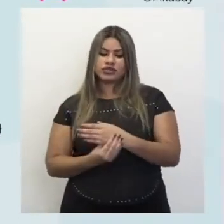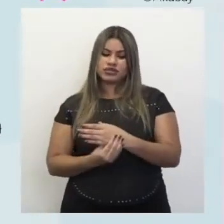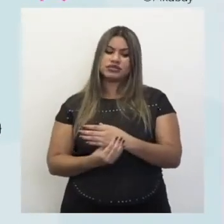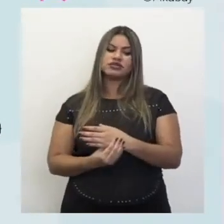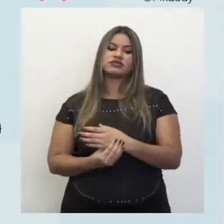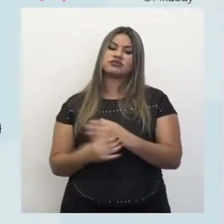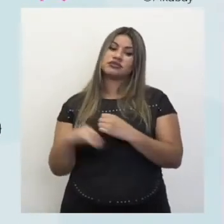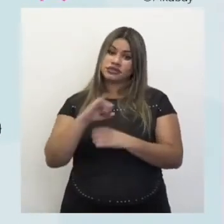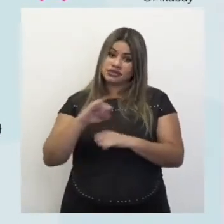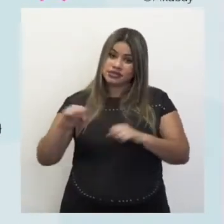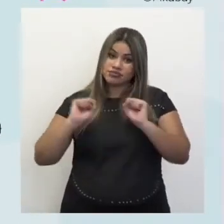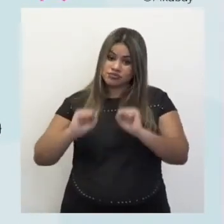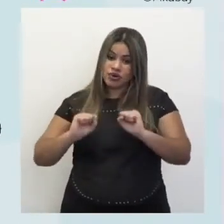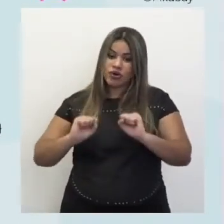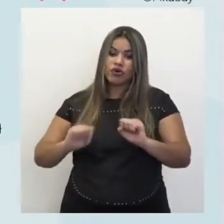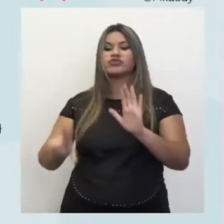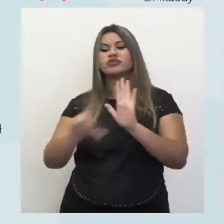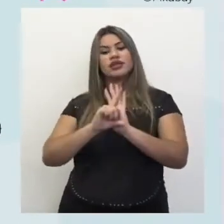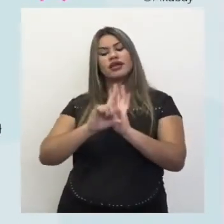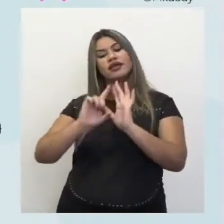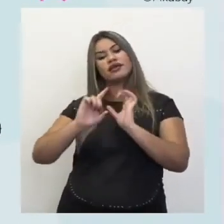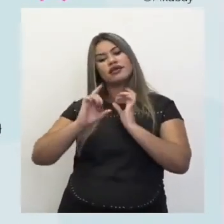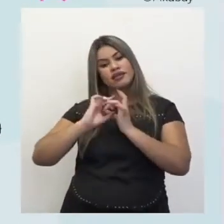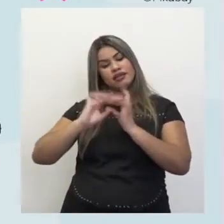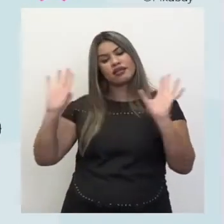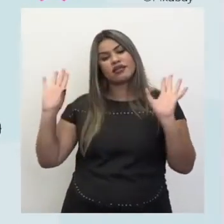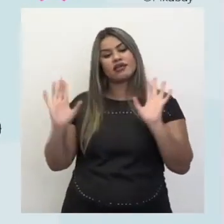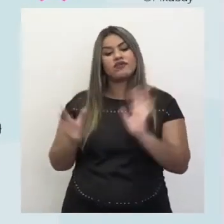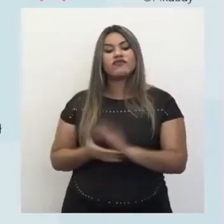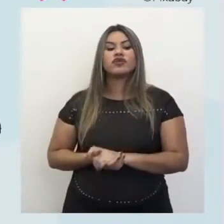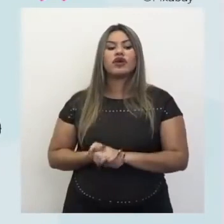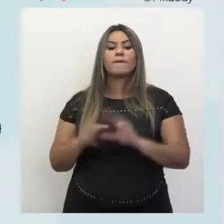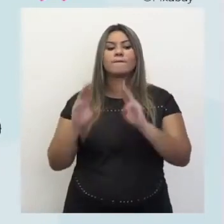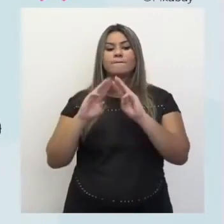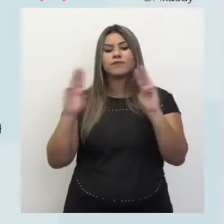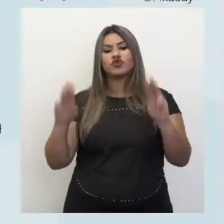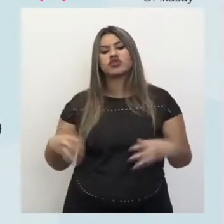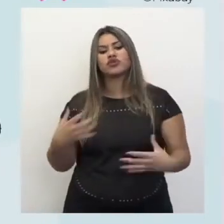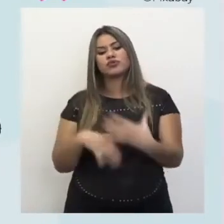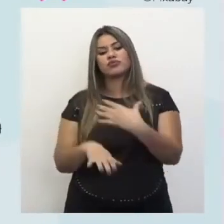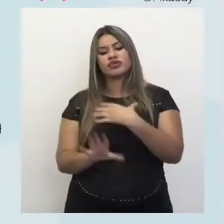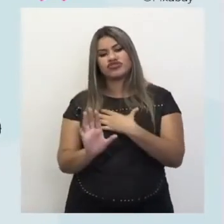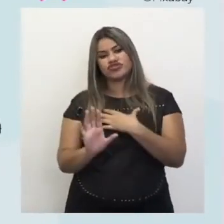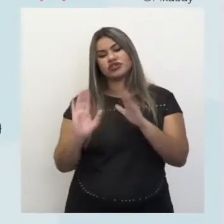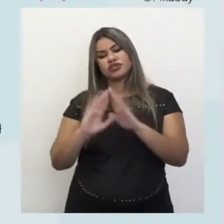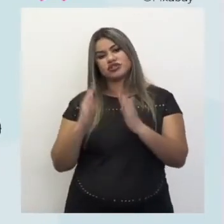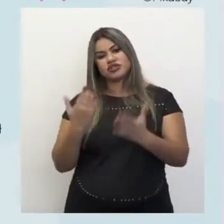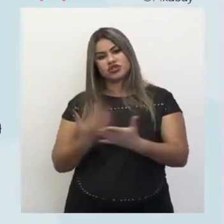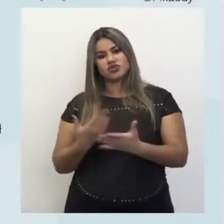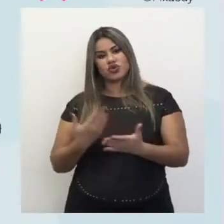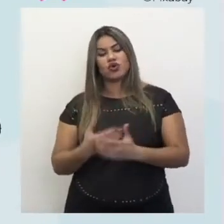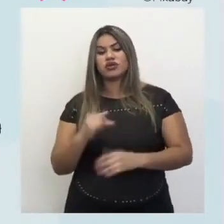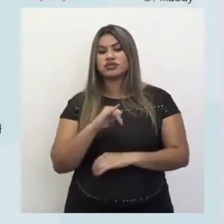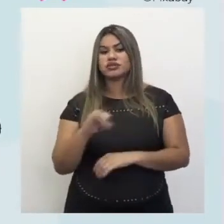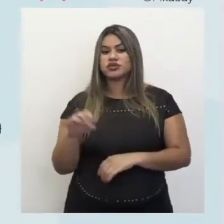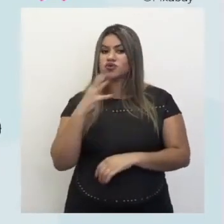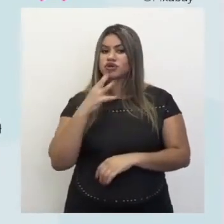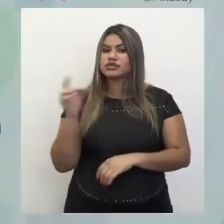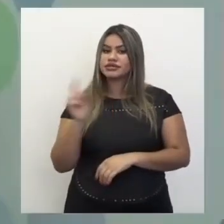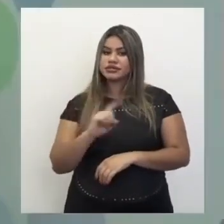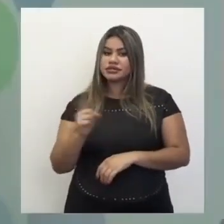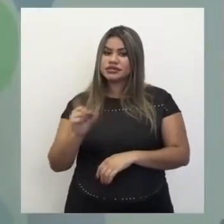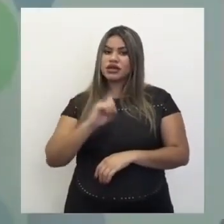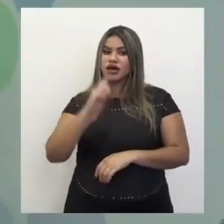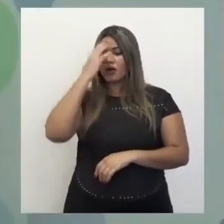né, quando as normas sanitárias permitirem, do Museu da Empatia em sua escola. Gente, quem não conhece o Museu da